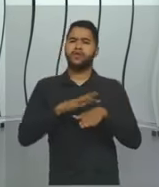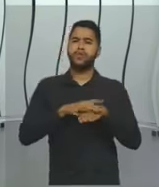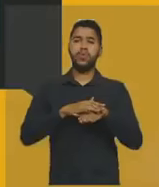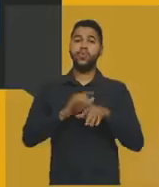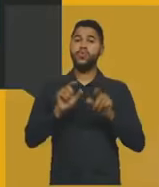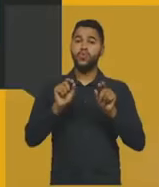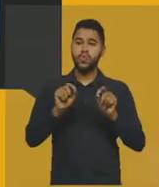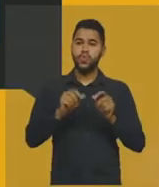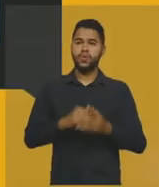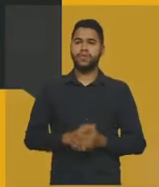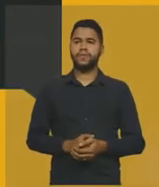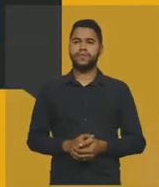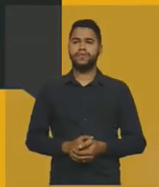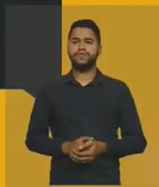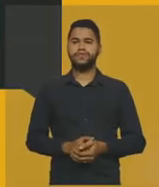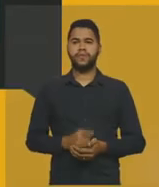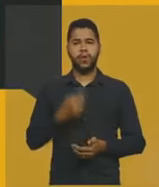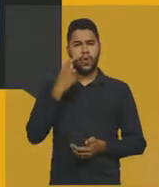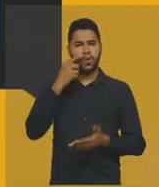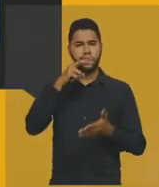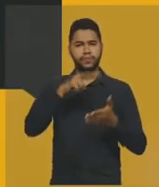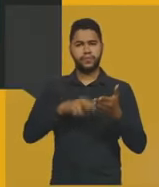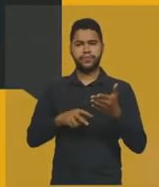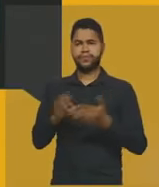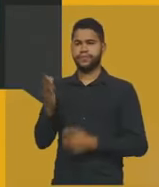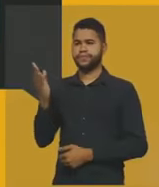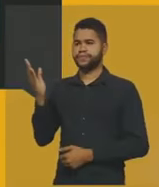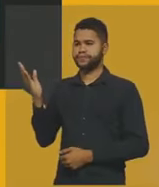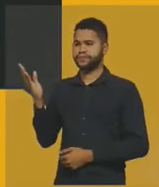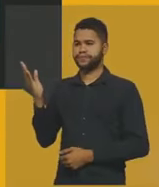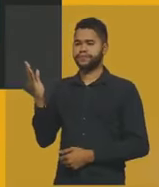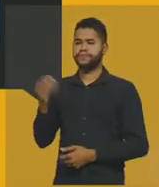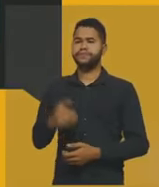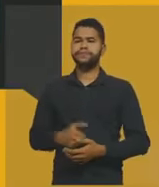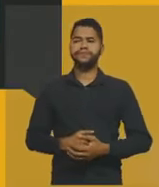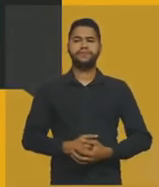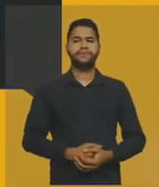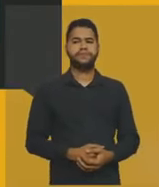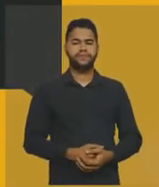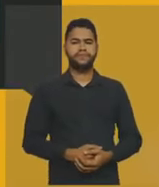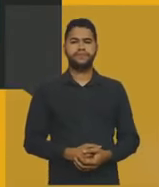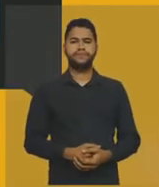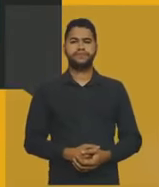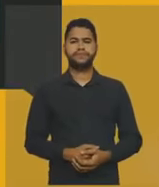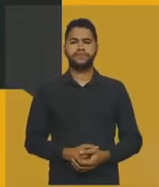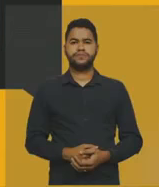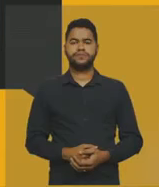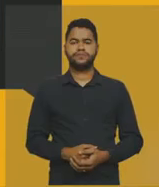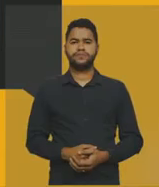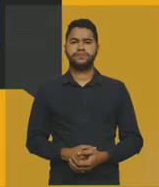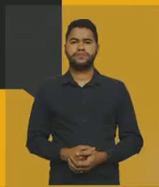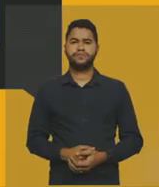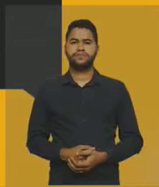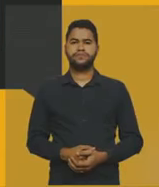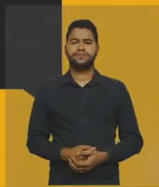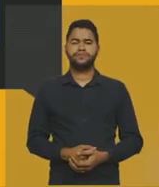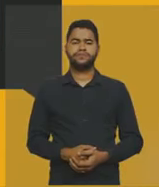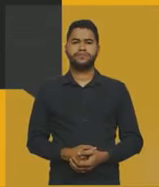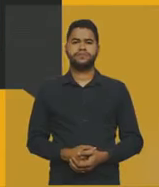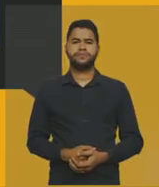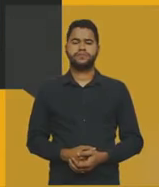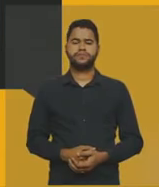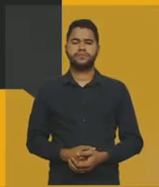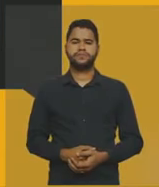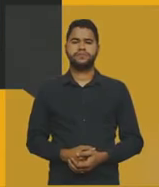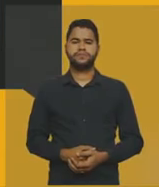symptoms. The main symptoms for identifying the disease are similar to flu or cold, fever,